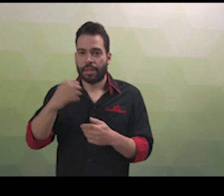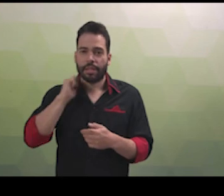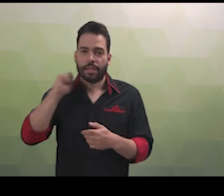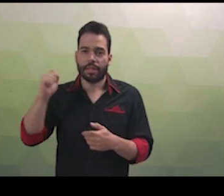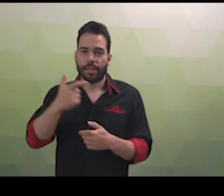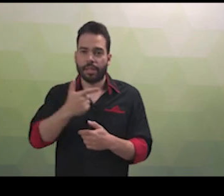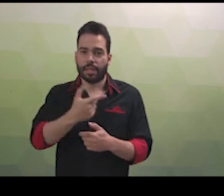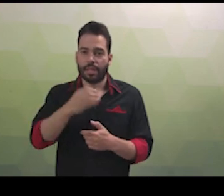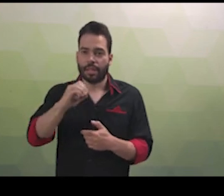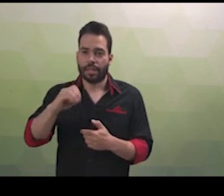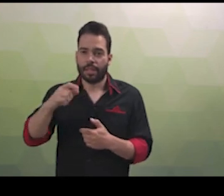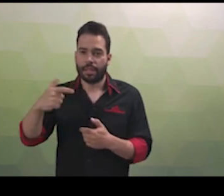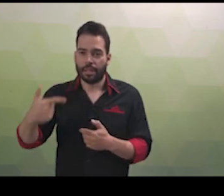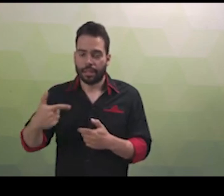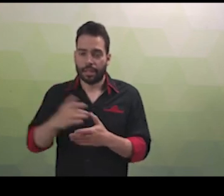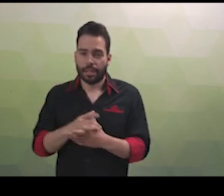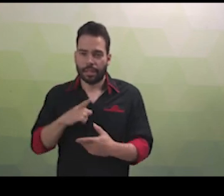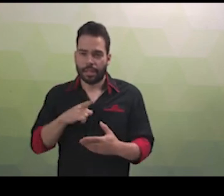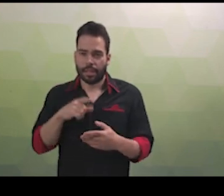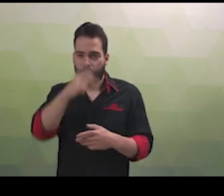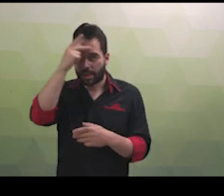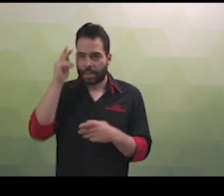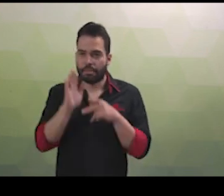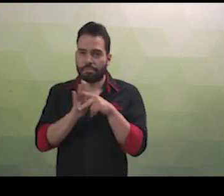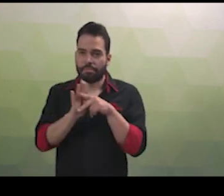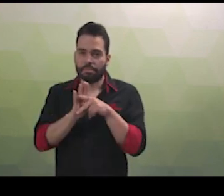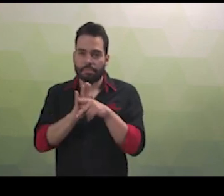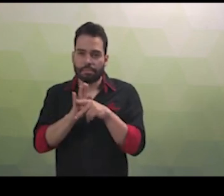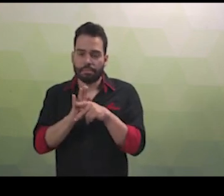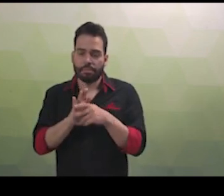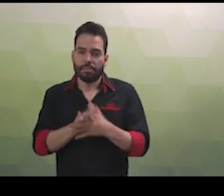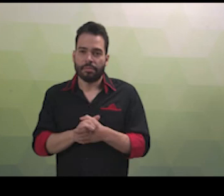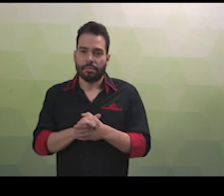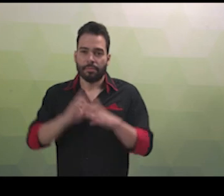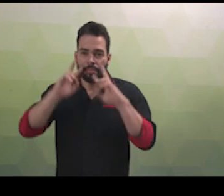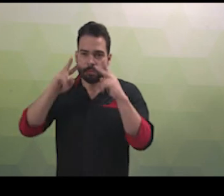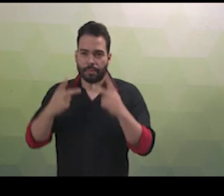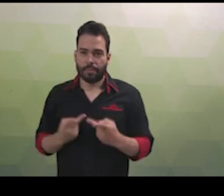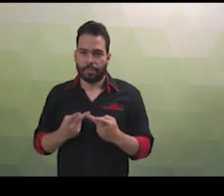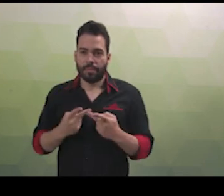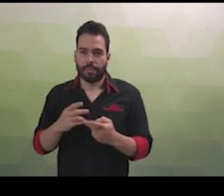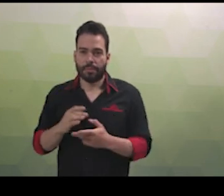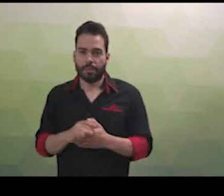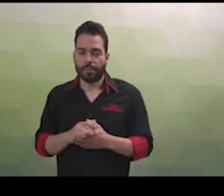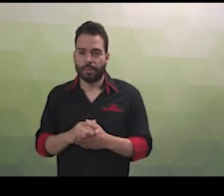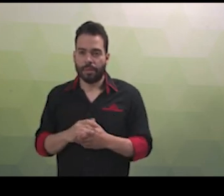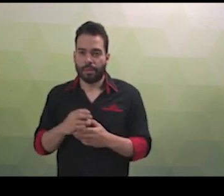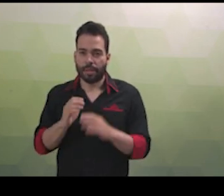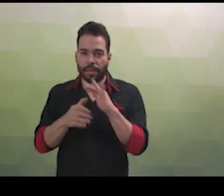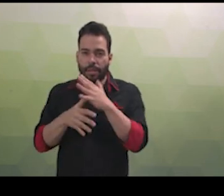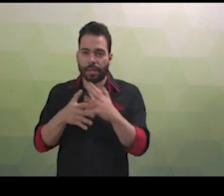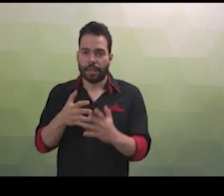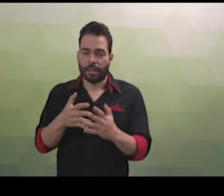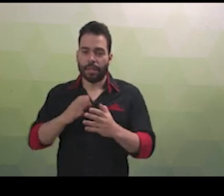de abril de 2002. Os autores Ferreira, Nascimento e Pitanga afirmam que esse reconhecimento da Libras